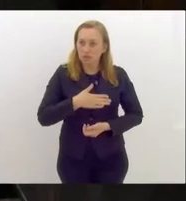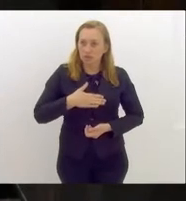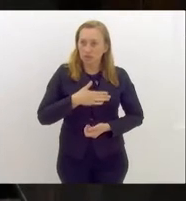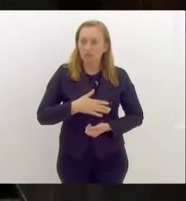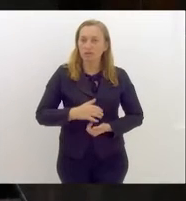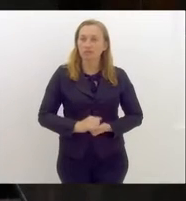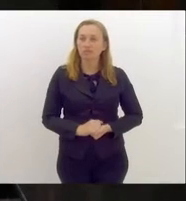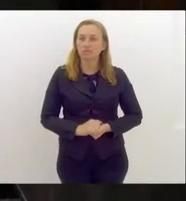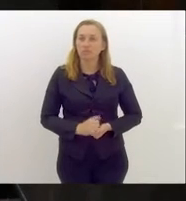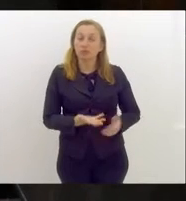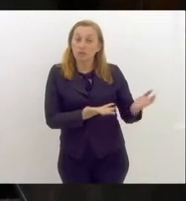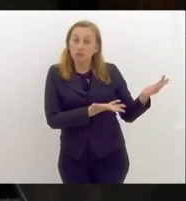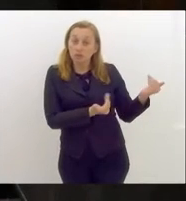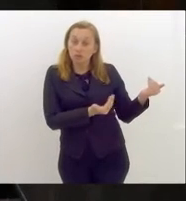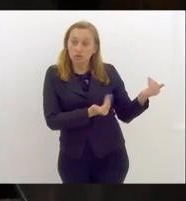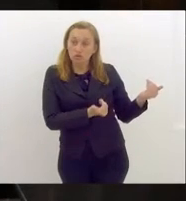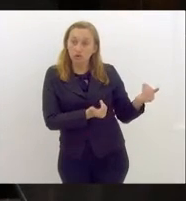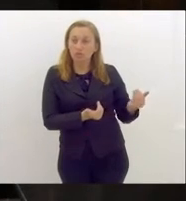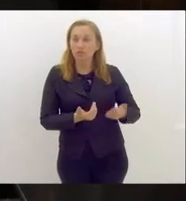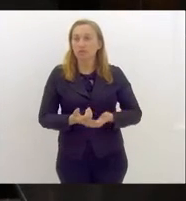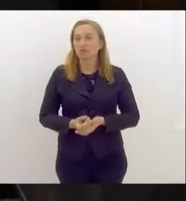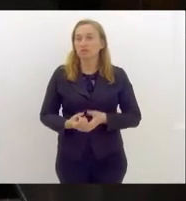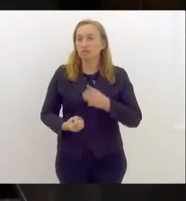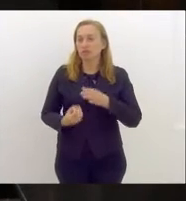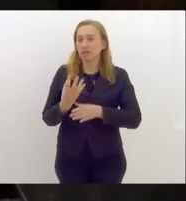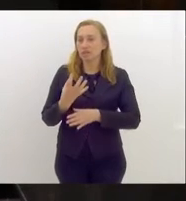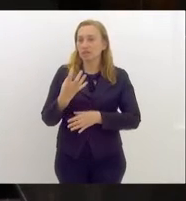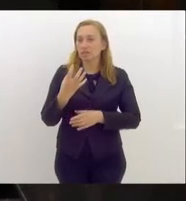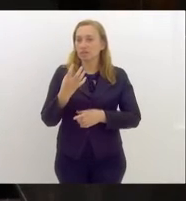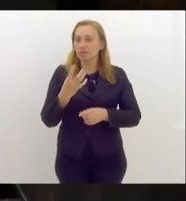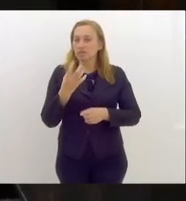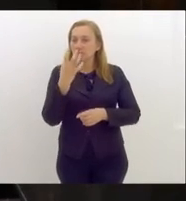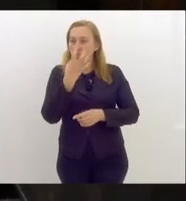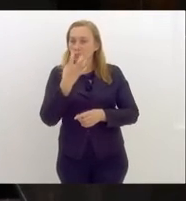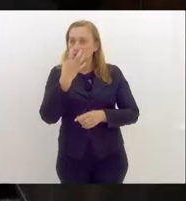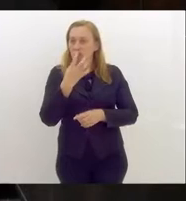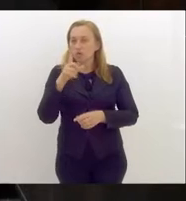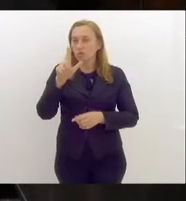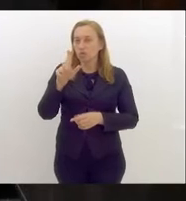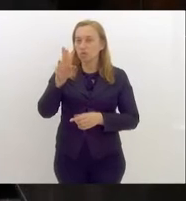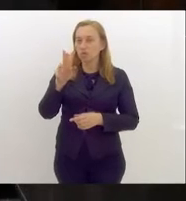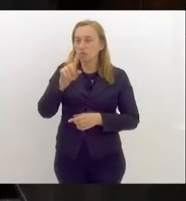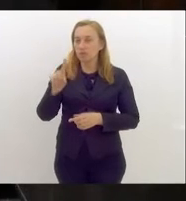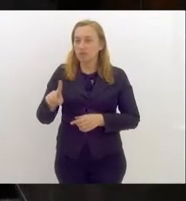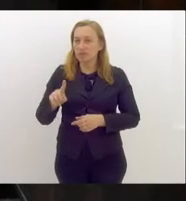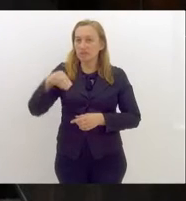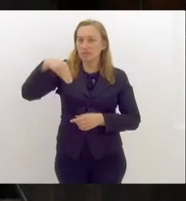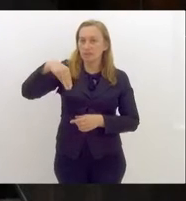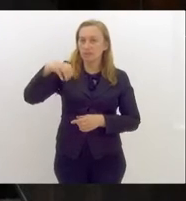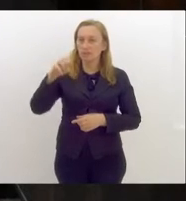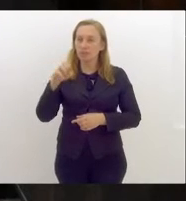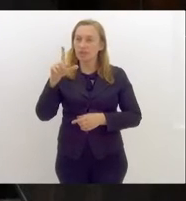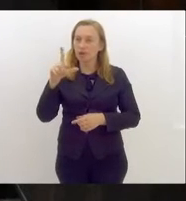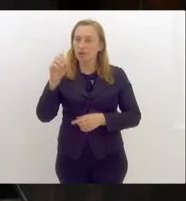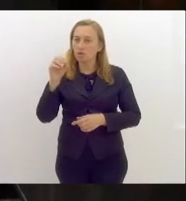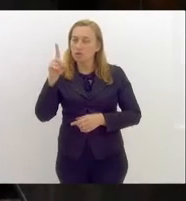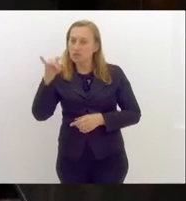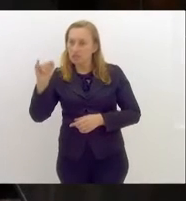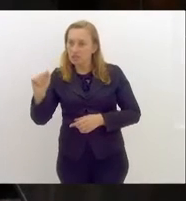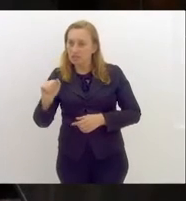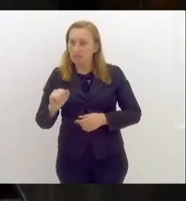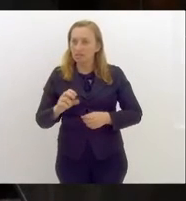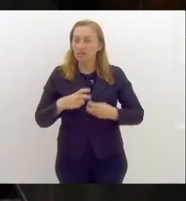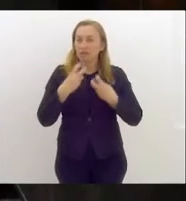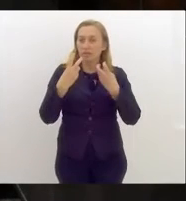de um jovem compositor chamado Luiz Melodia que foi pouco